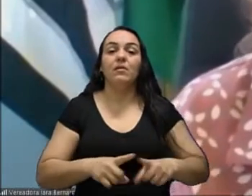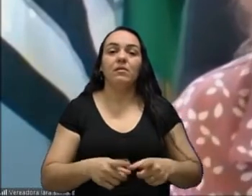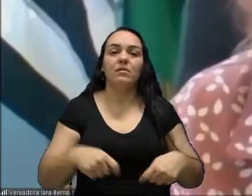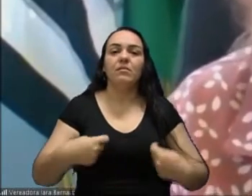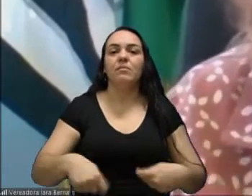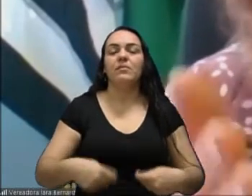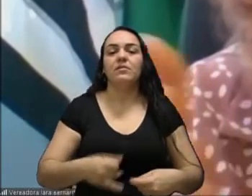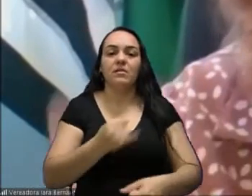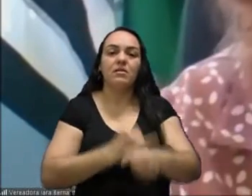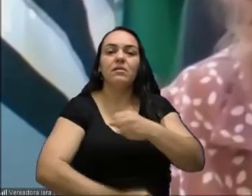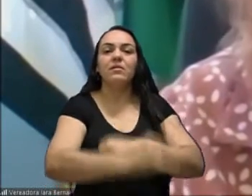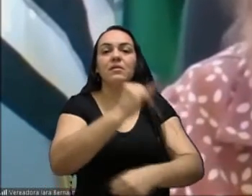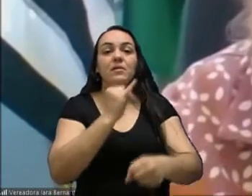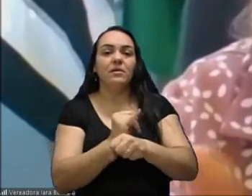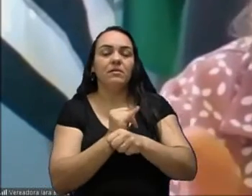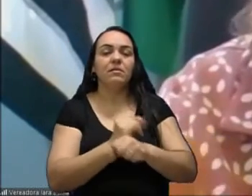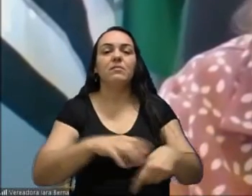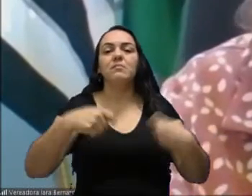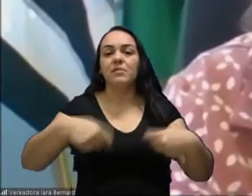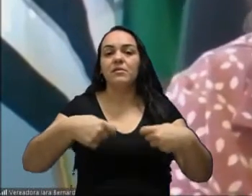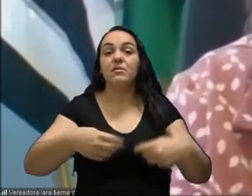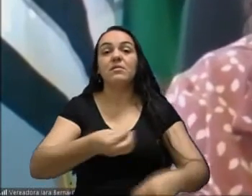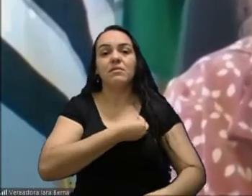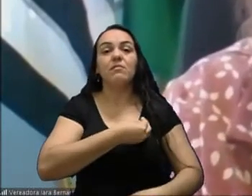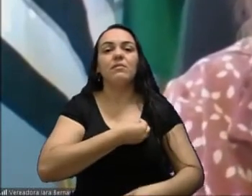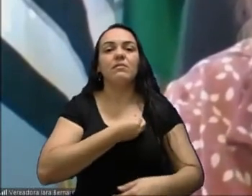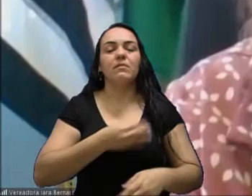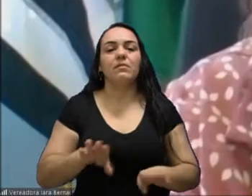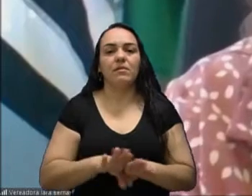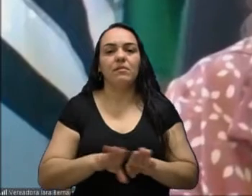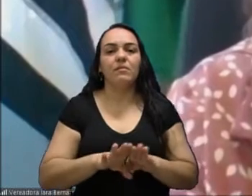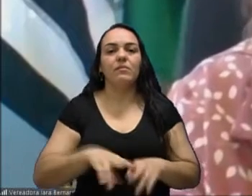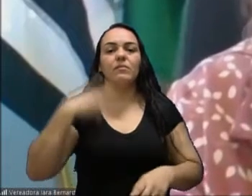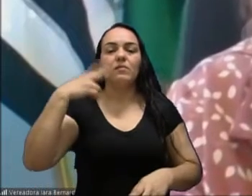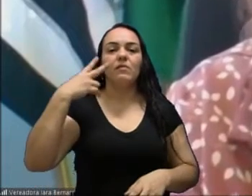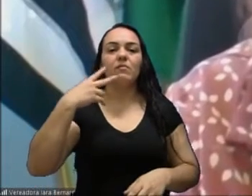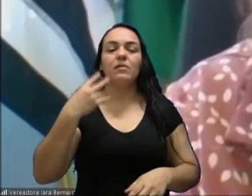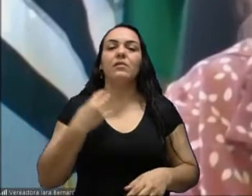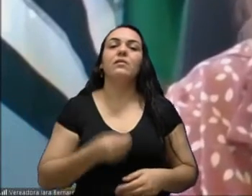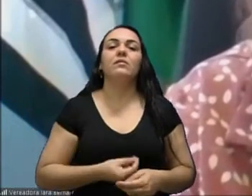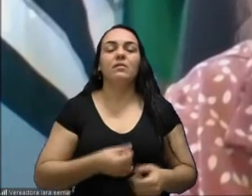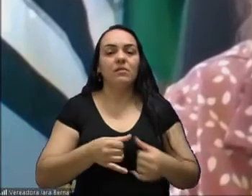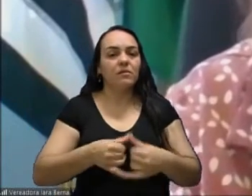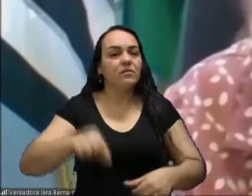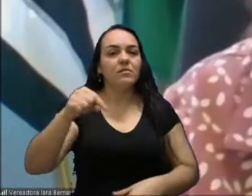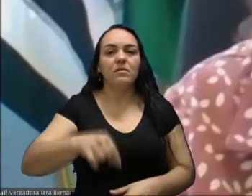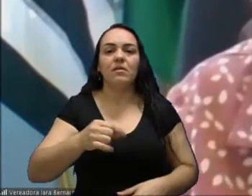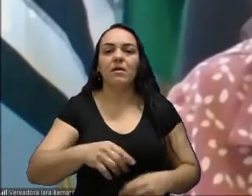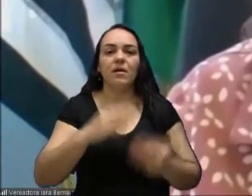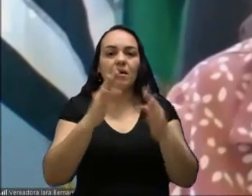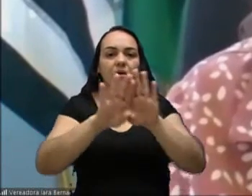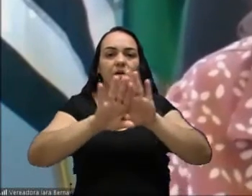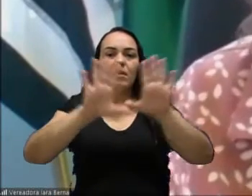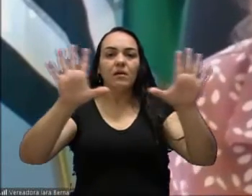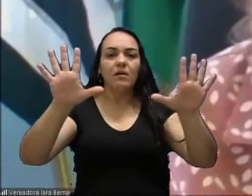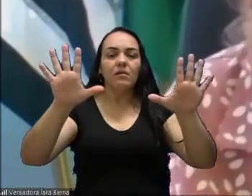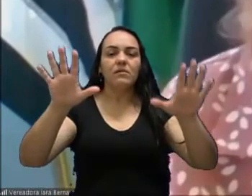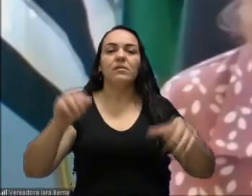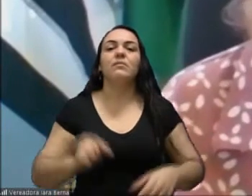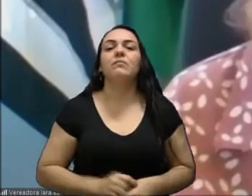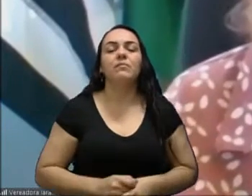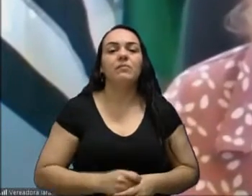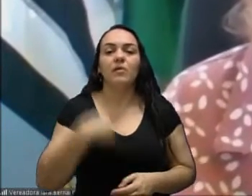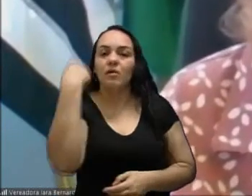então dessa maneira aqui se o vereador não está aqui votando um projeto ele não está na tela ele não está votando um